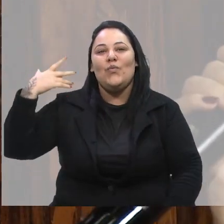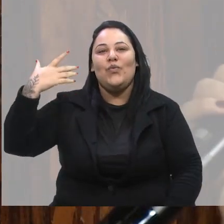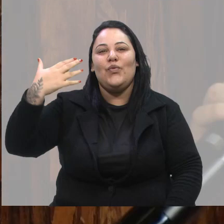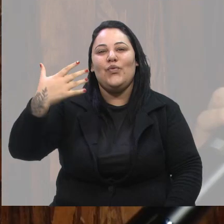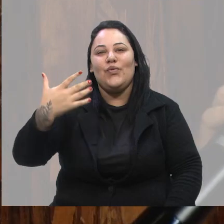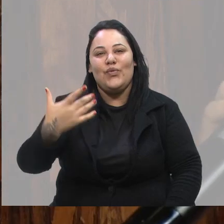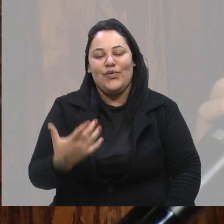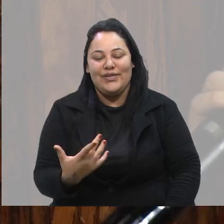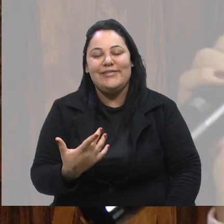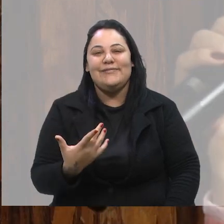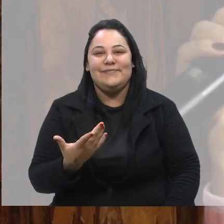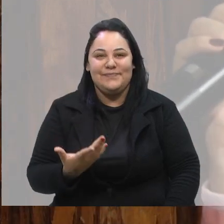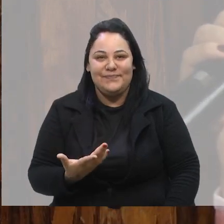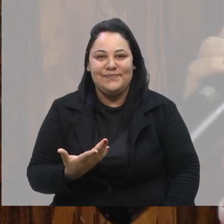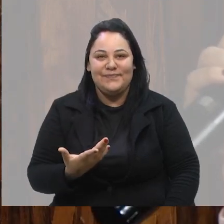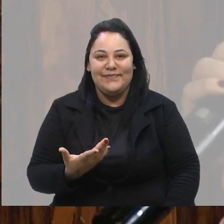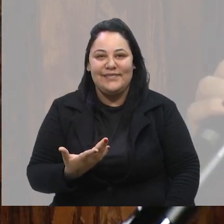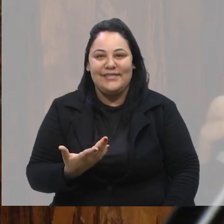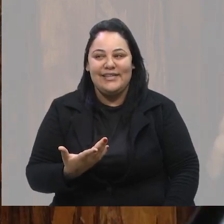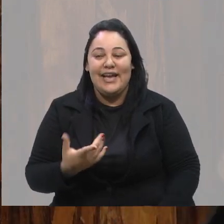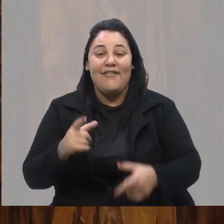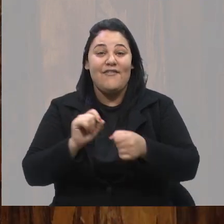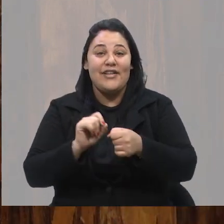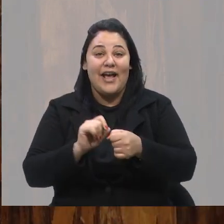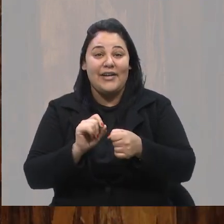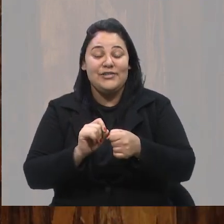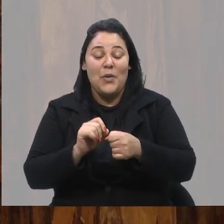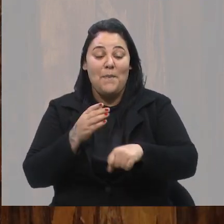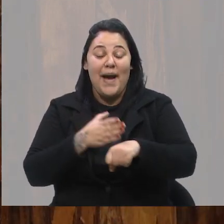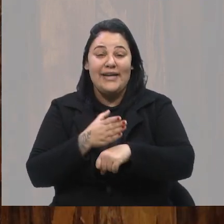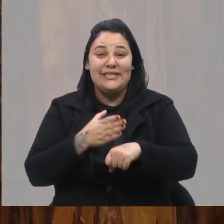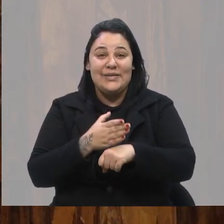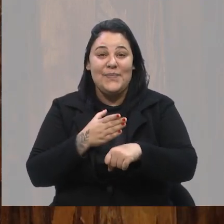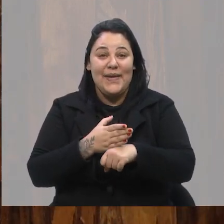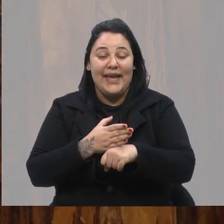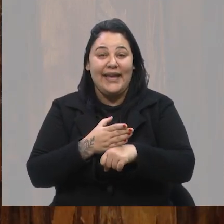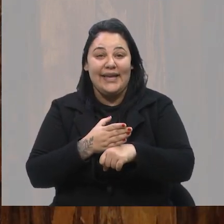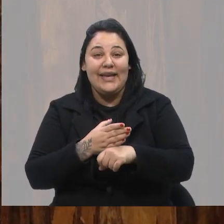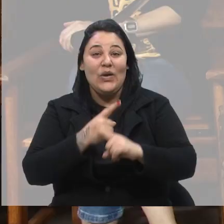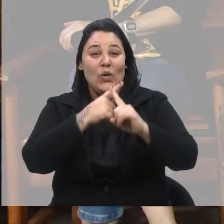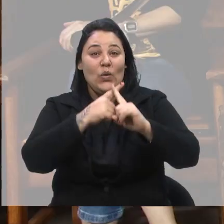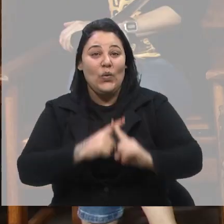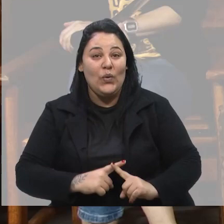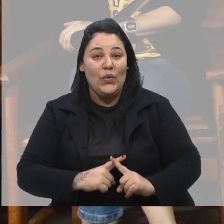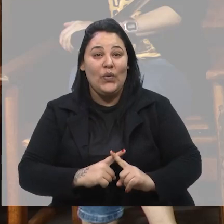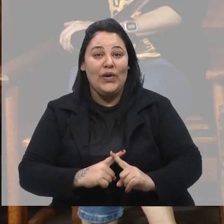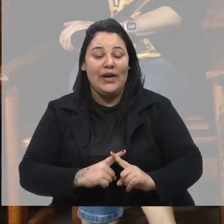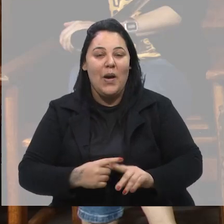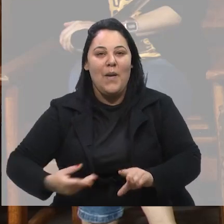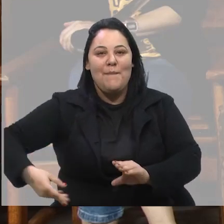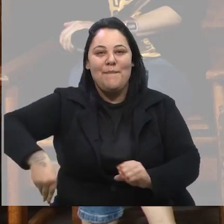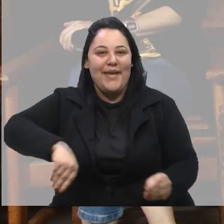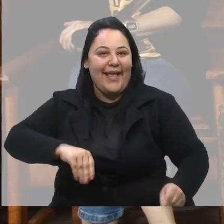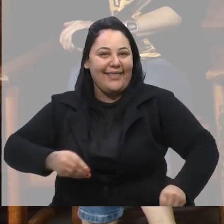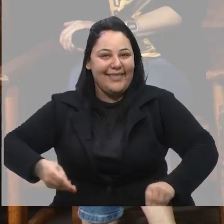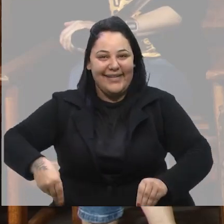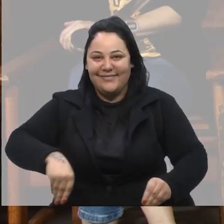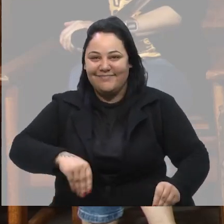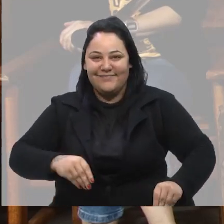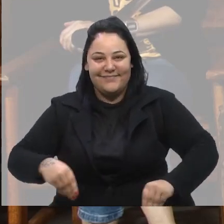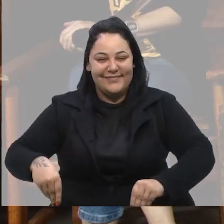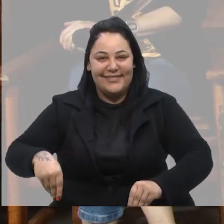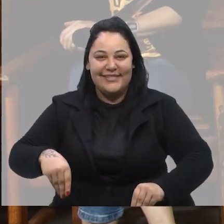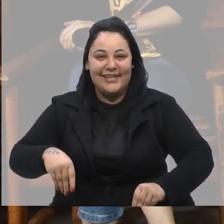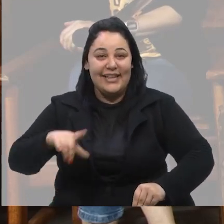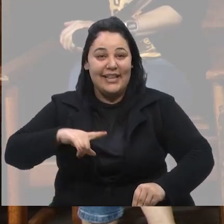em concursos de prenda, né? E muitos concursos, que são